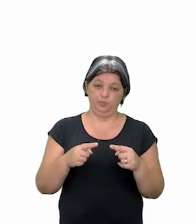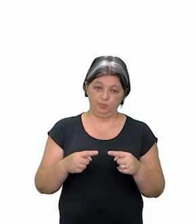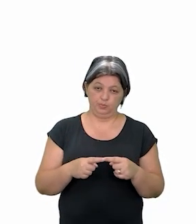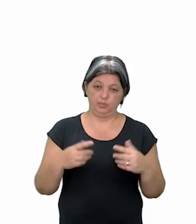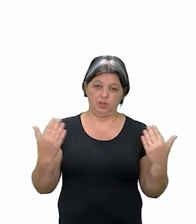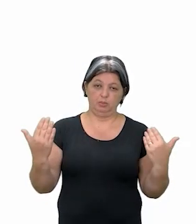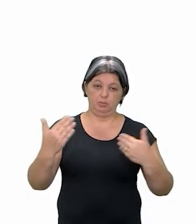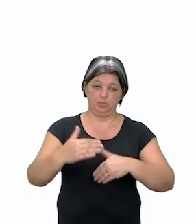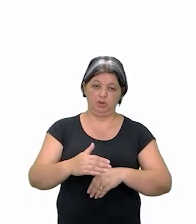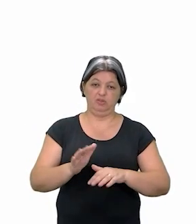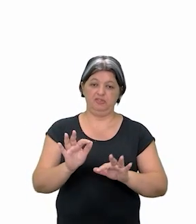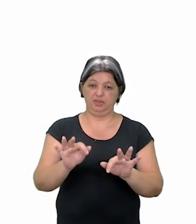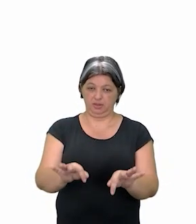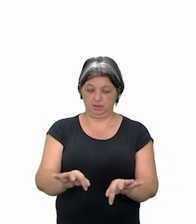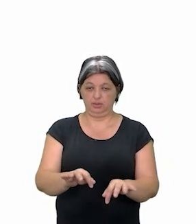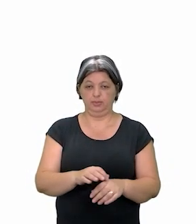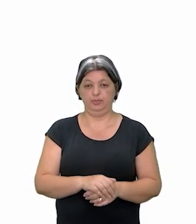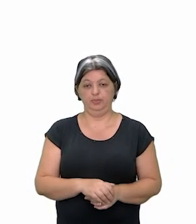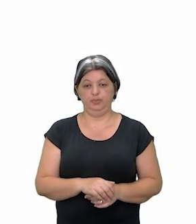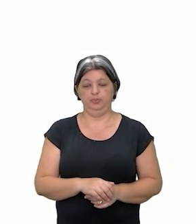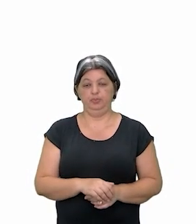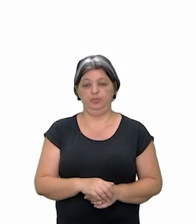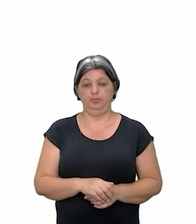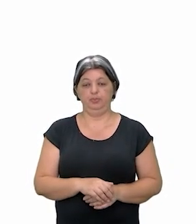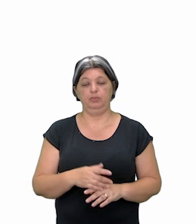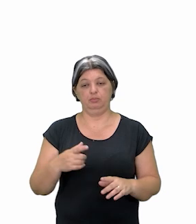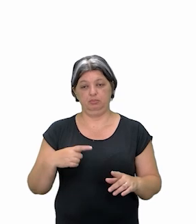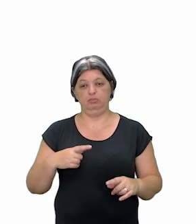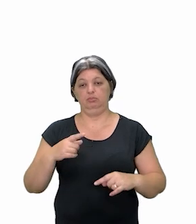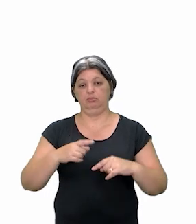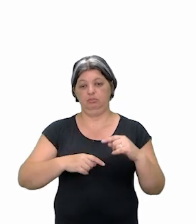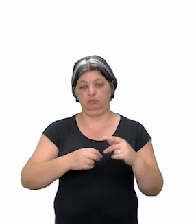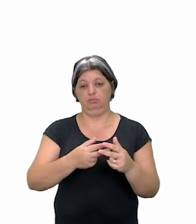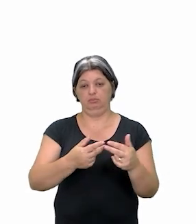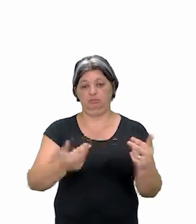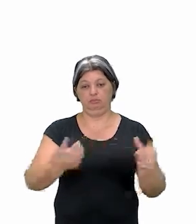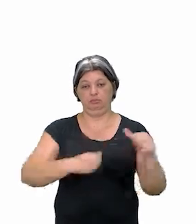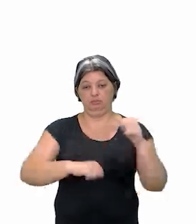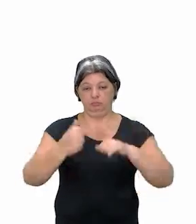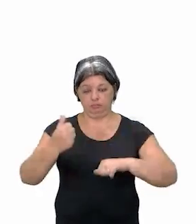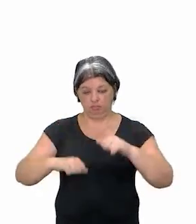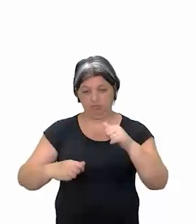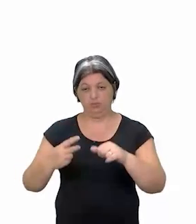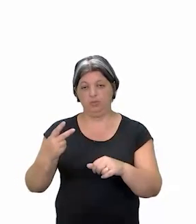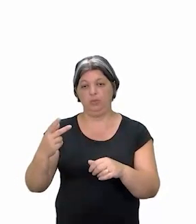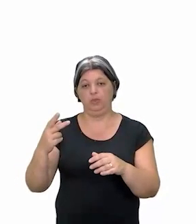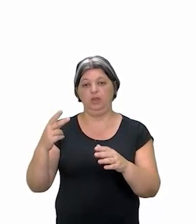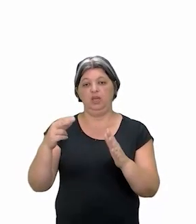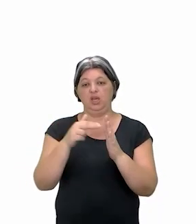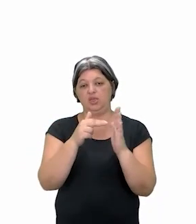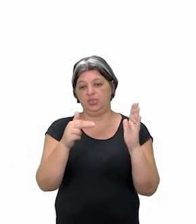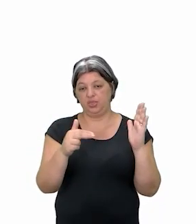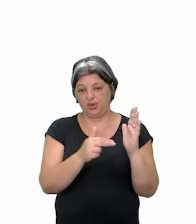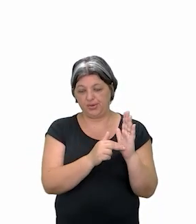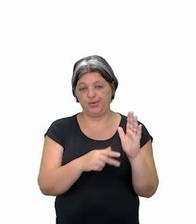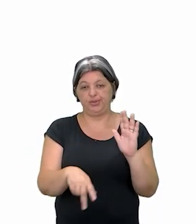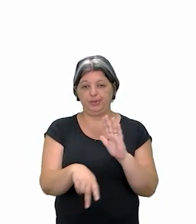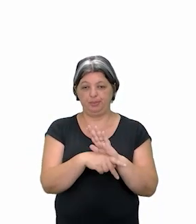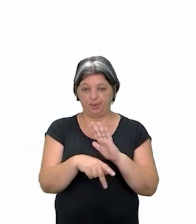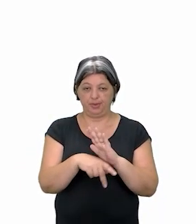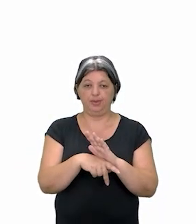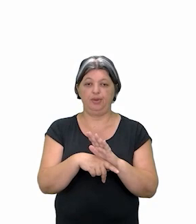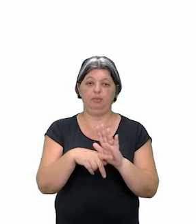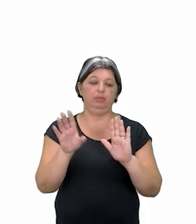prova final, né, com aqueles instrumentos avaliativos que têm a nota como moeda de troca, né, então ela é